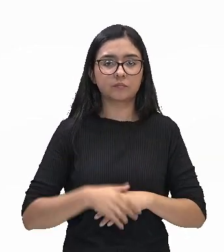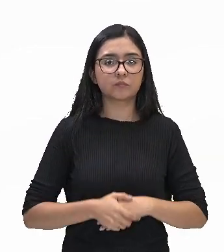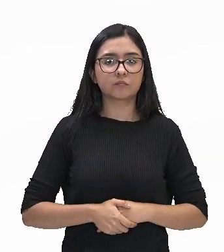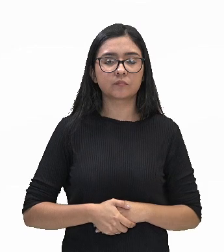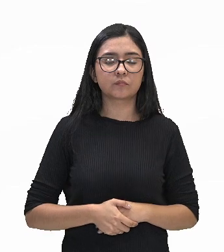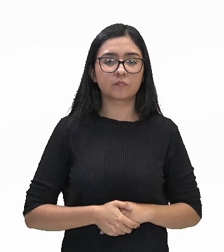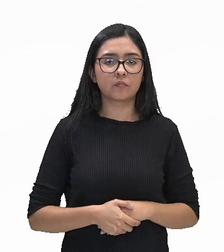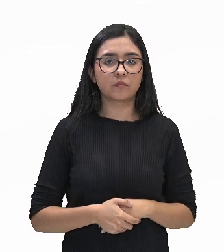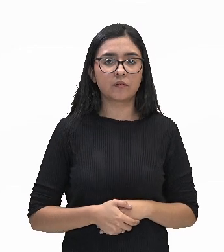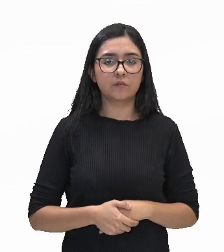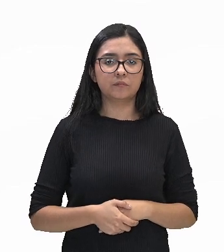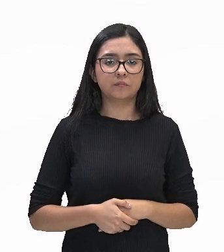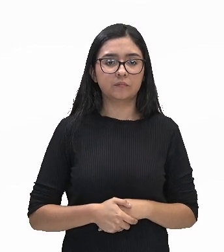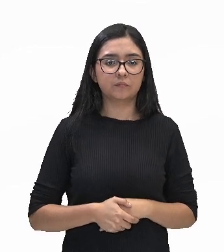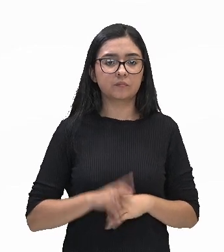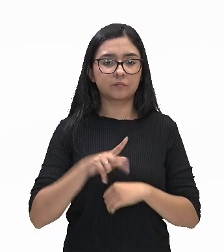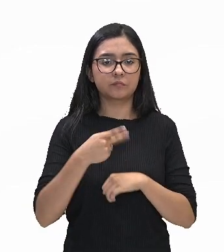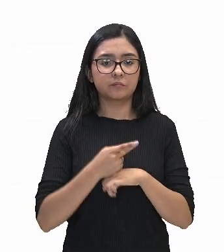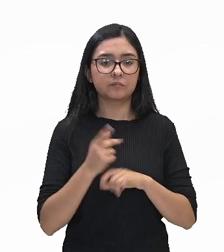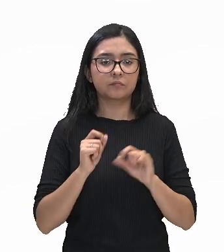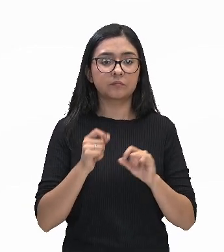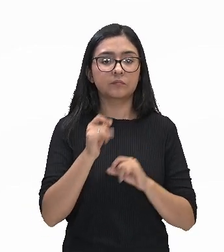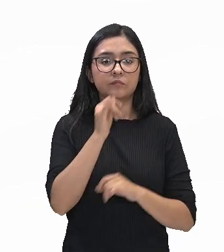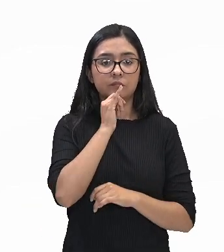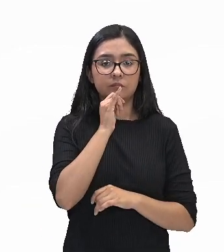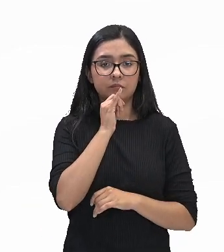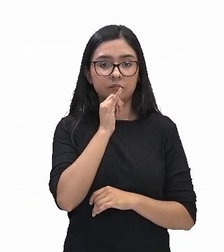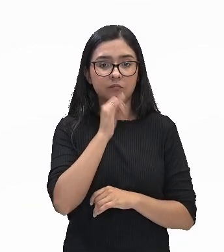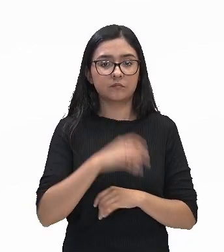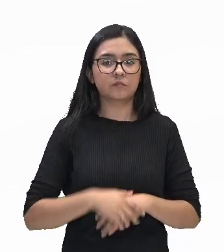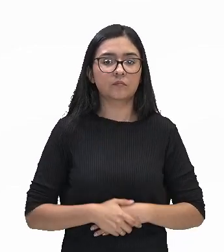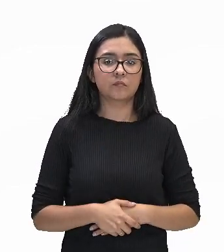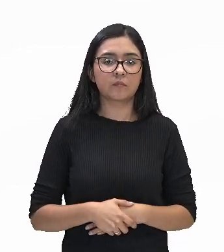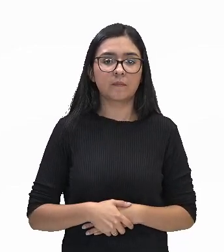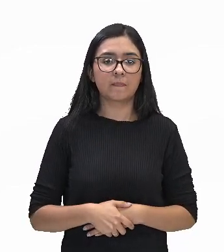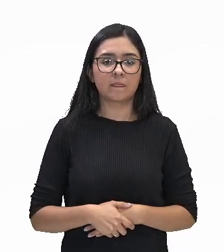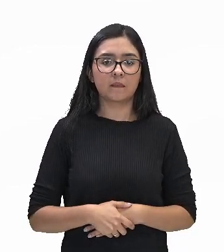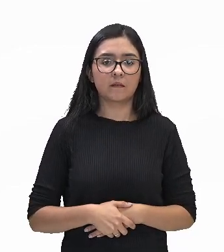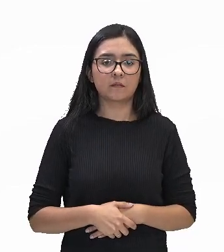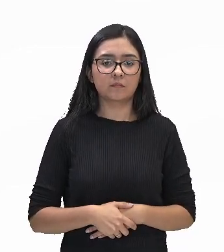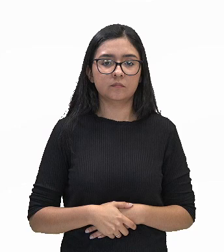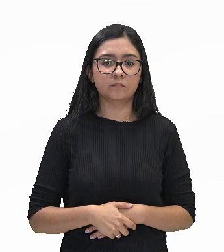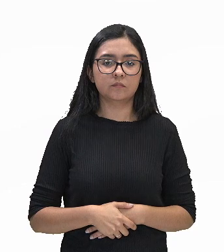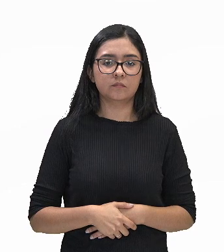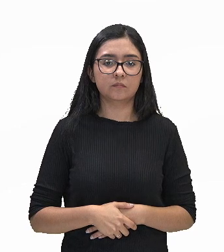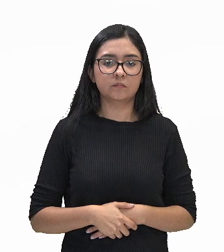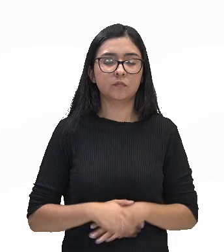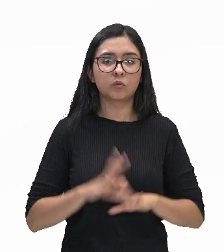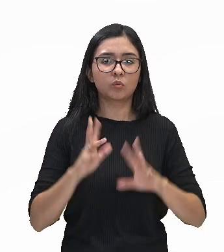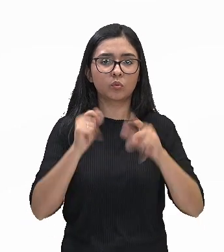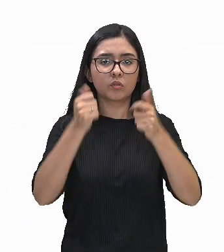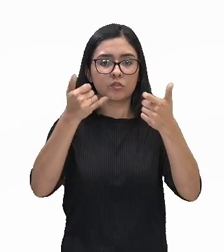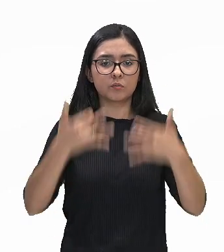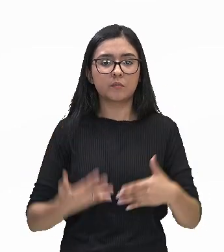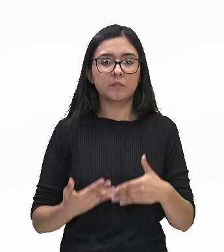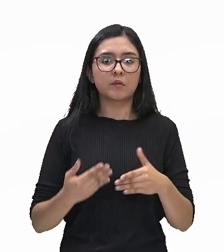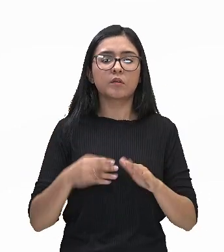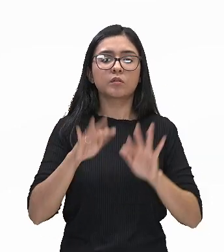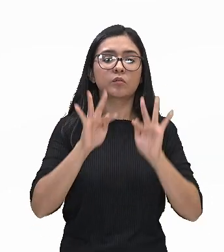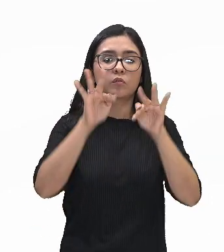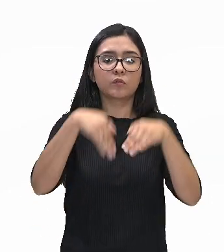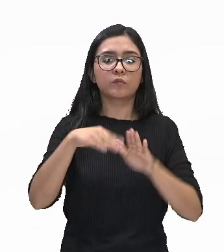Então, vamos para um exemplo. Tudo que contei no fim do outro capítulo foi obra de